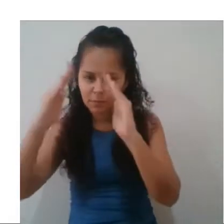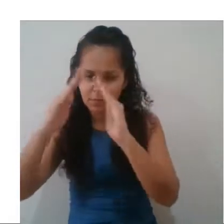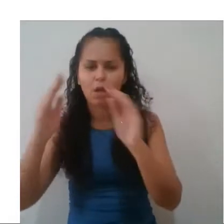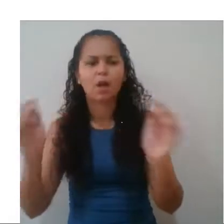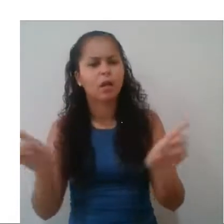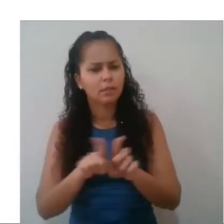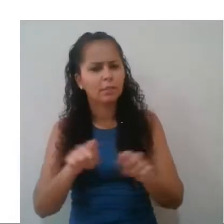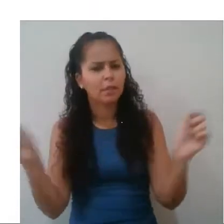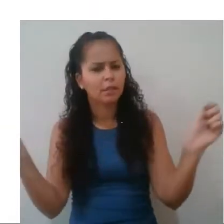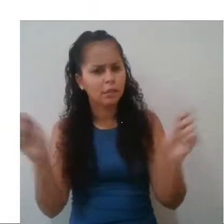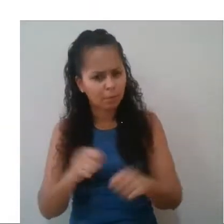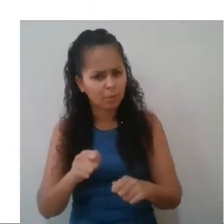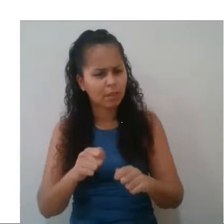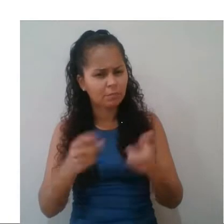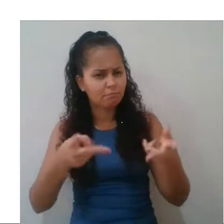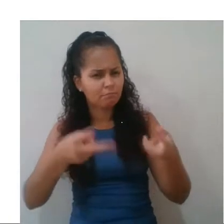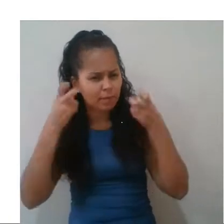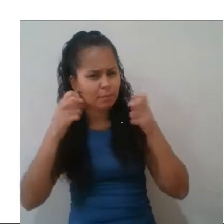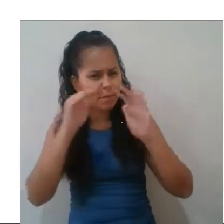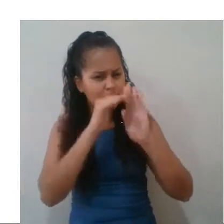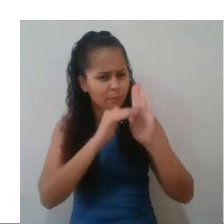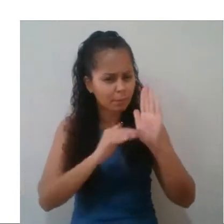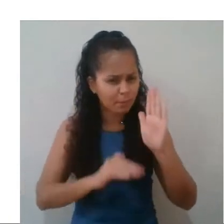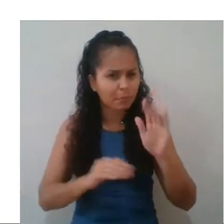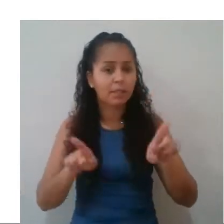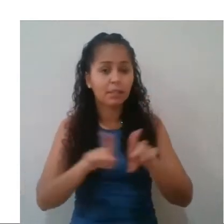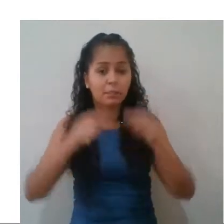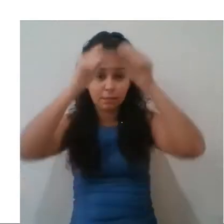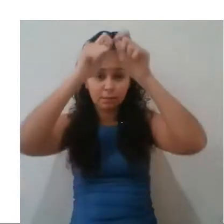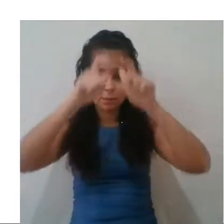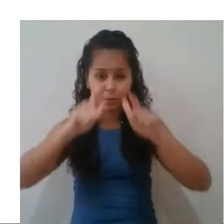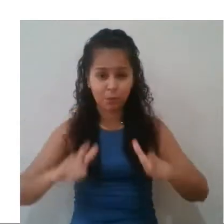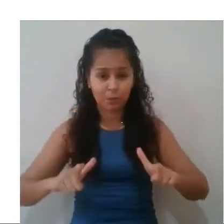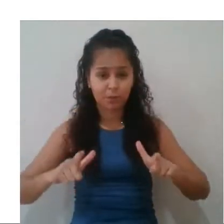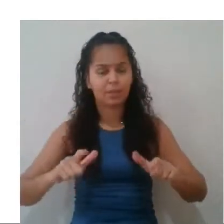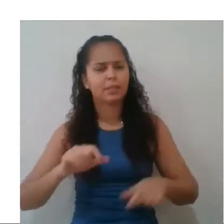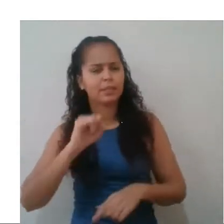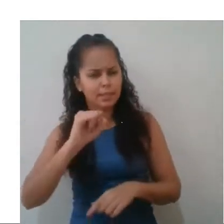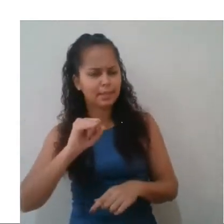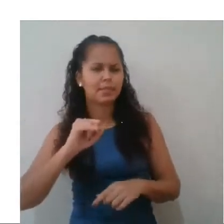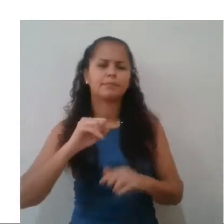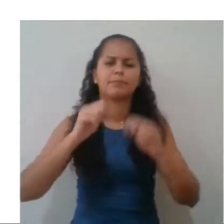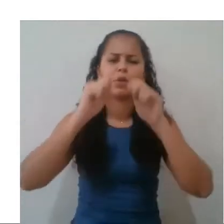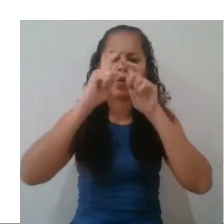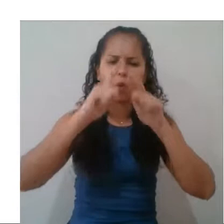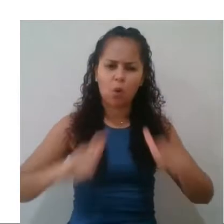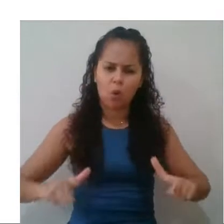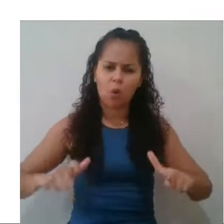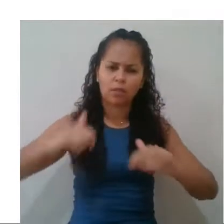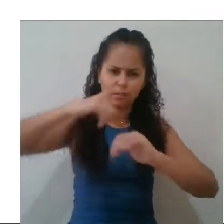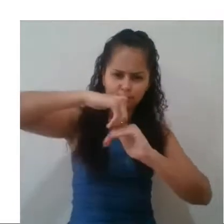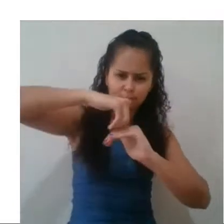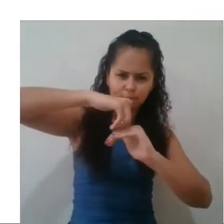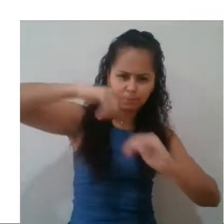também podemos usar as mesmas observações para um cone. Se eu corto uma região desse cone, de